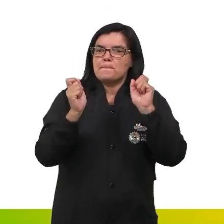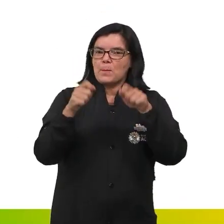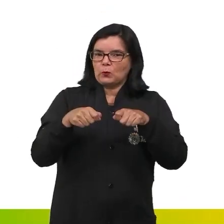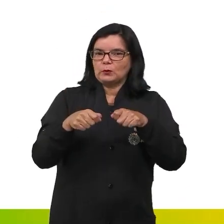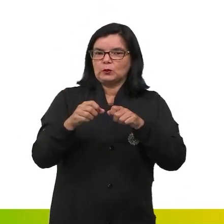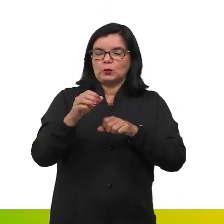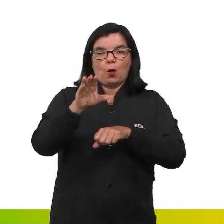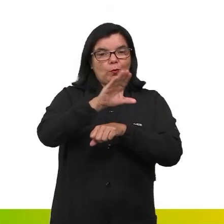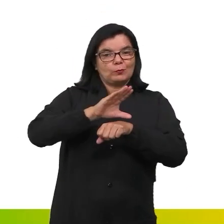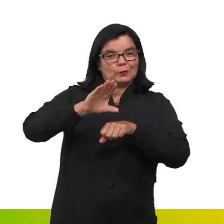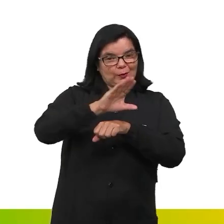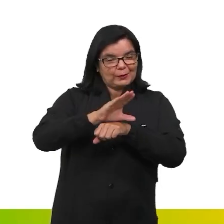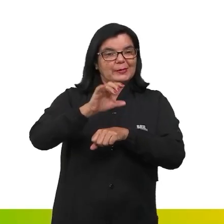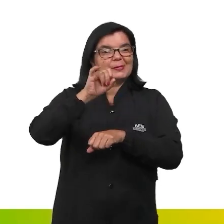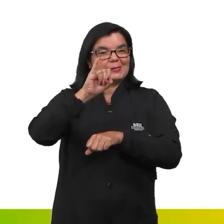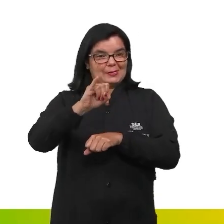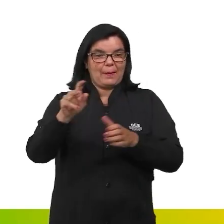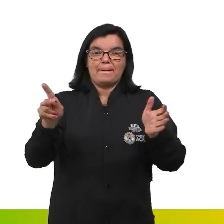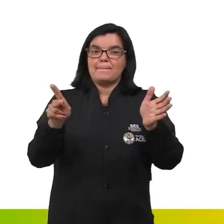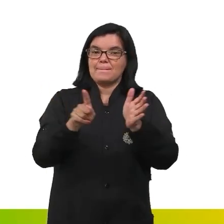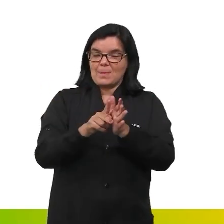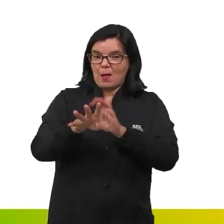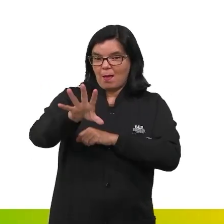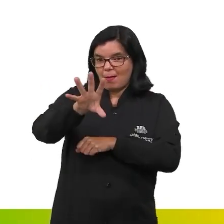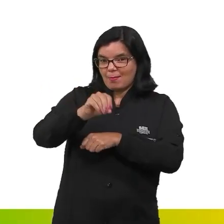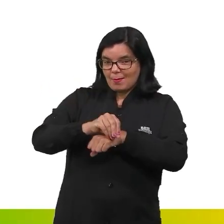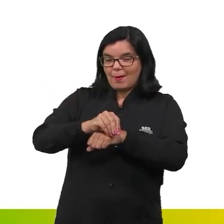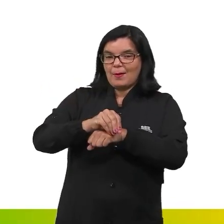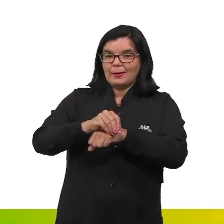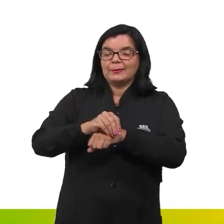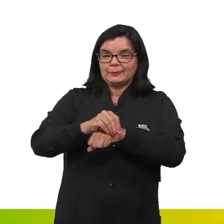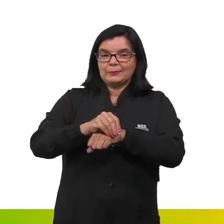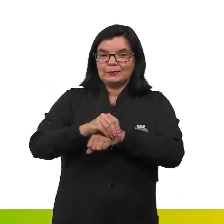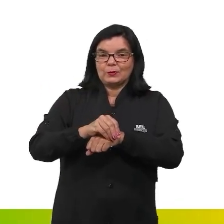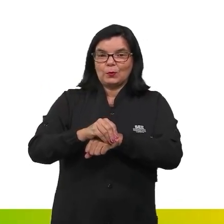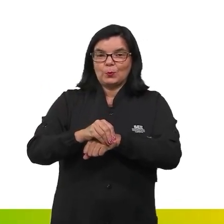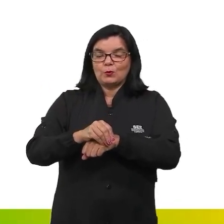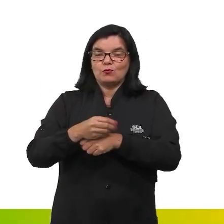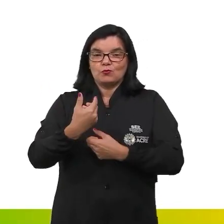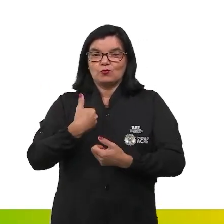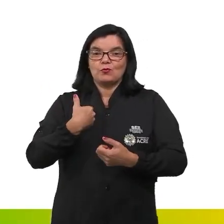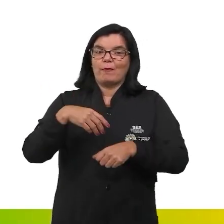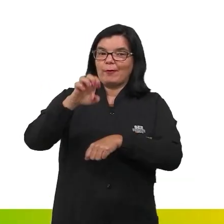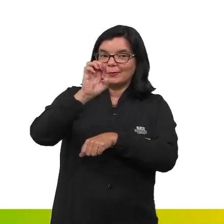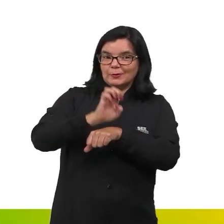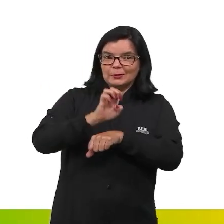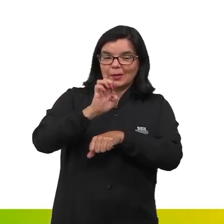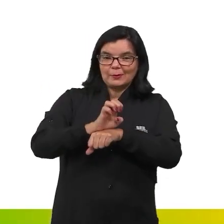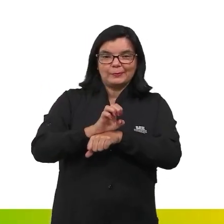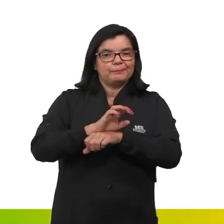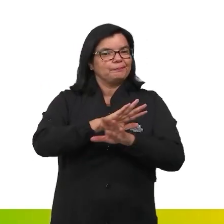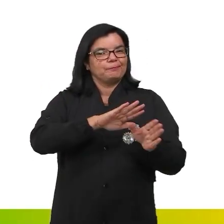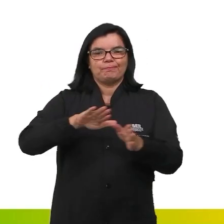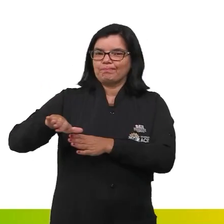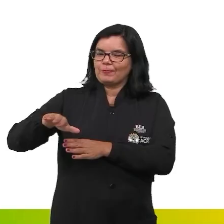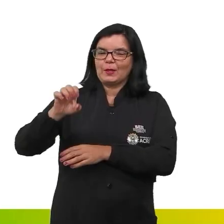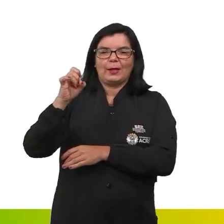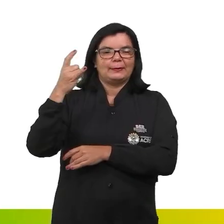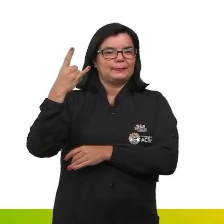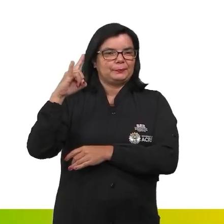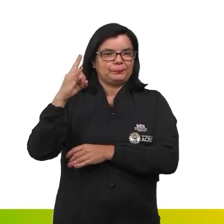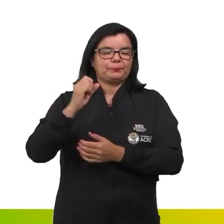ser constitucional, a não ser que a Constituição tenha adotado a monarquia como forma de Estado, o que não é o caso da Bolívia, tá